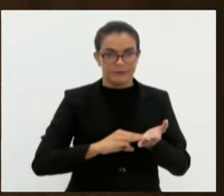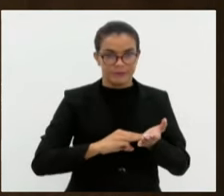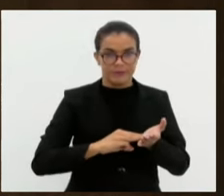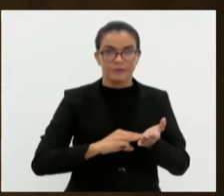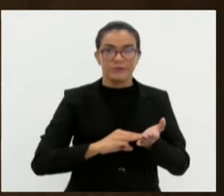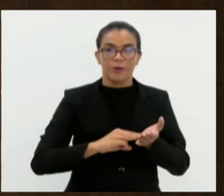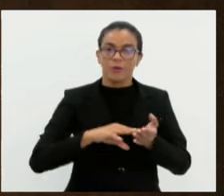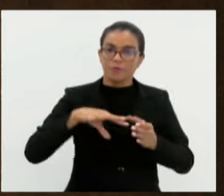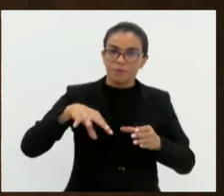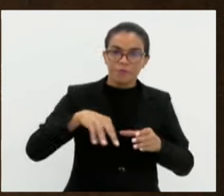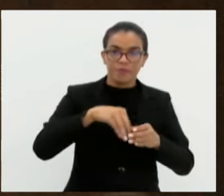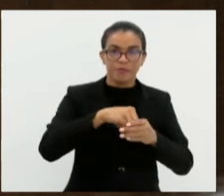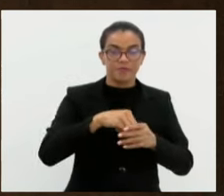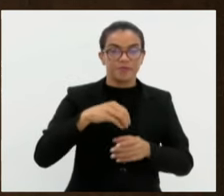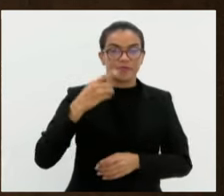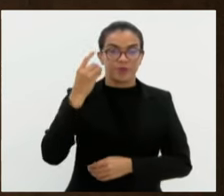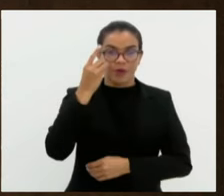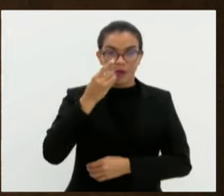Parlamentar